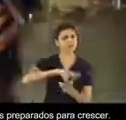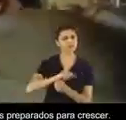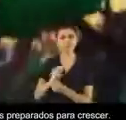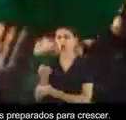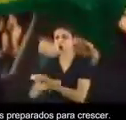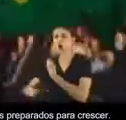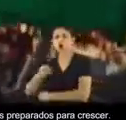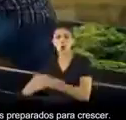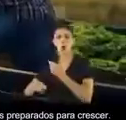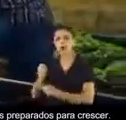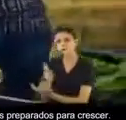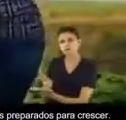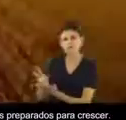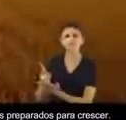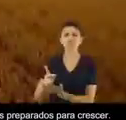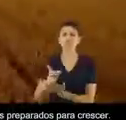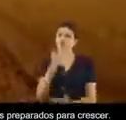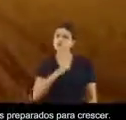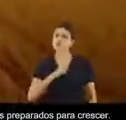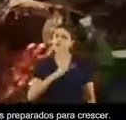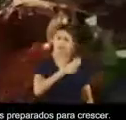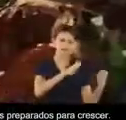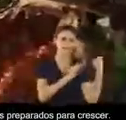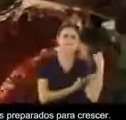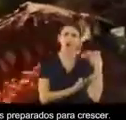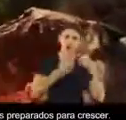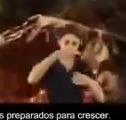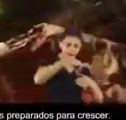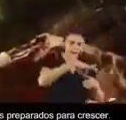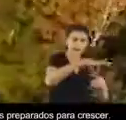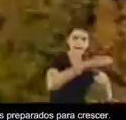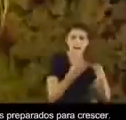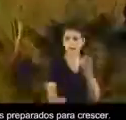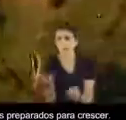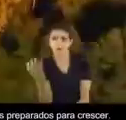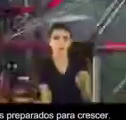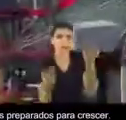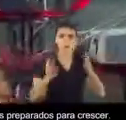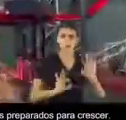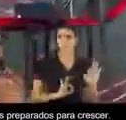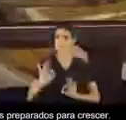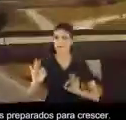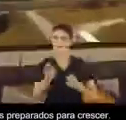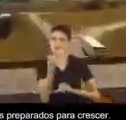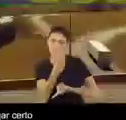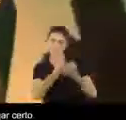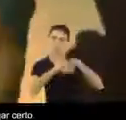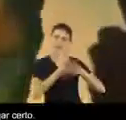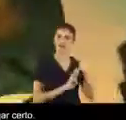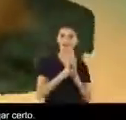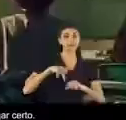E estamos saindo do outro lado mais fortes, mais produtivos do que nunca e mais preparados para crescer.